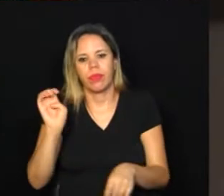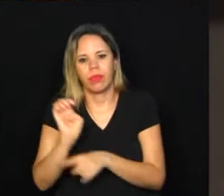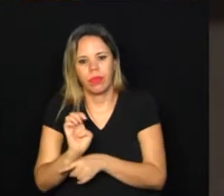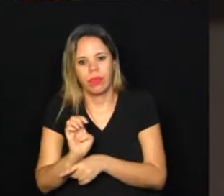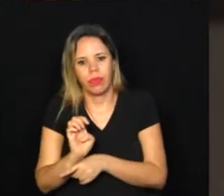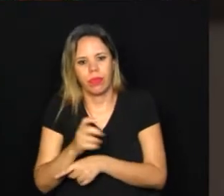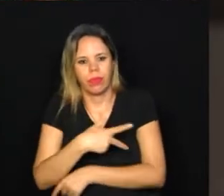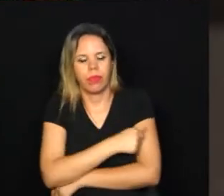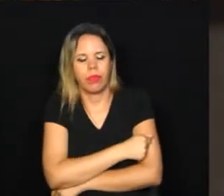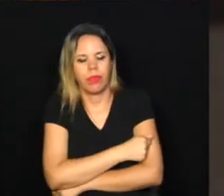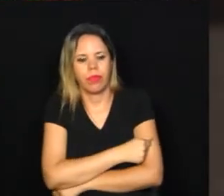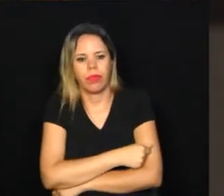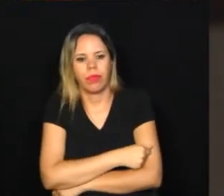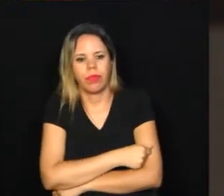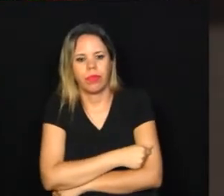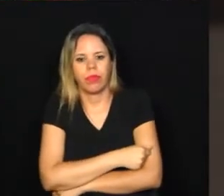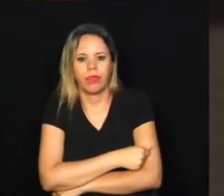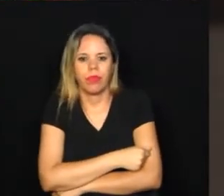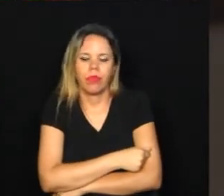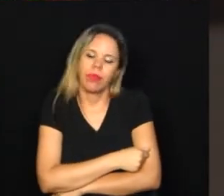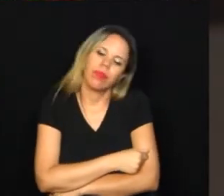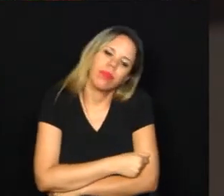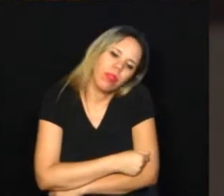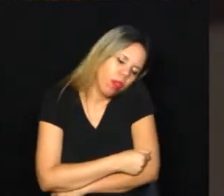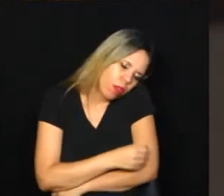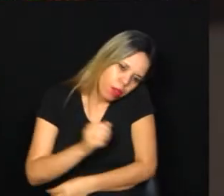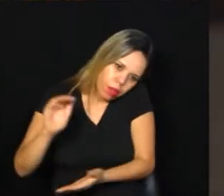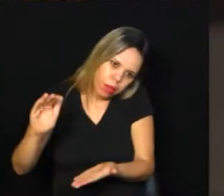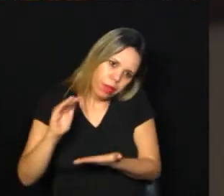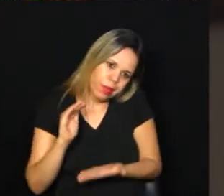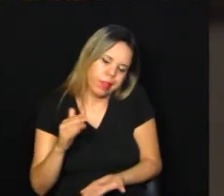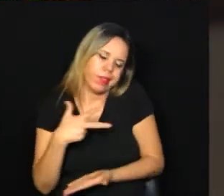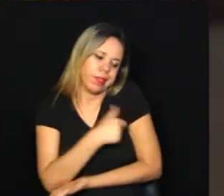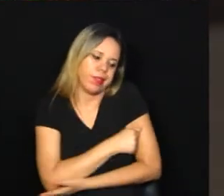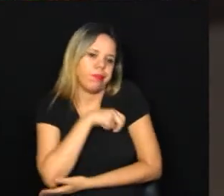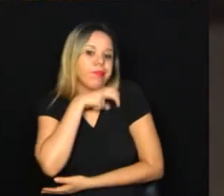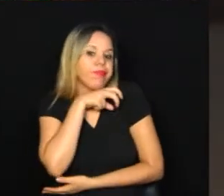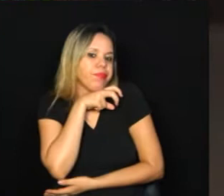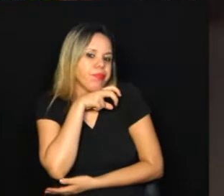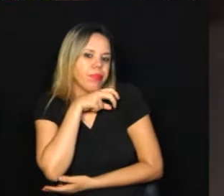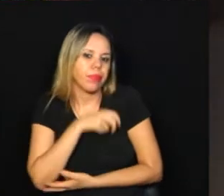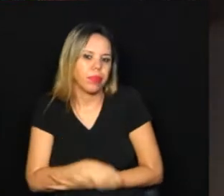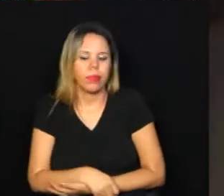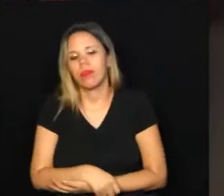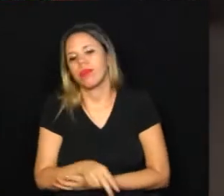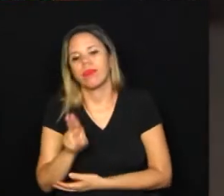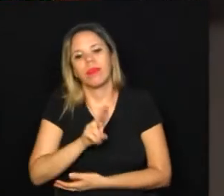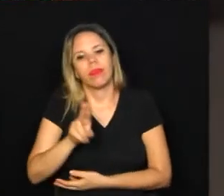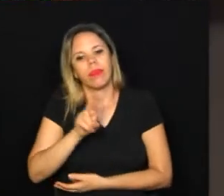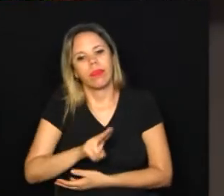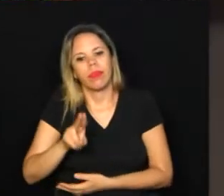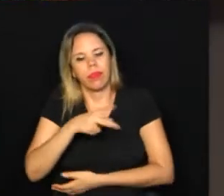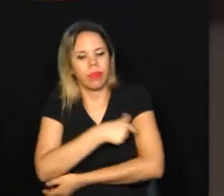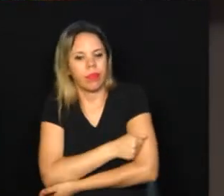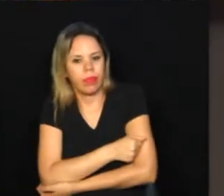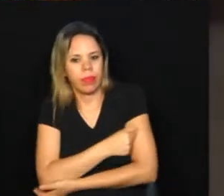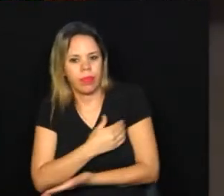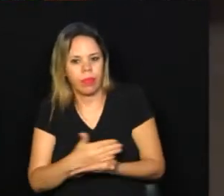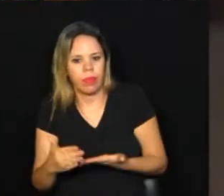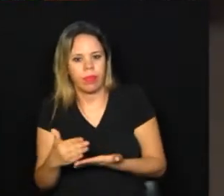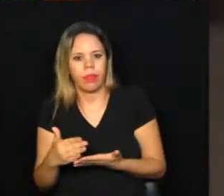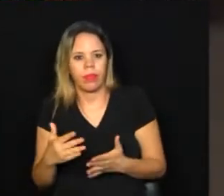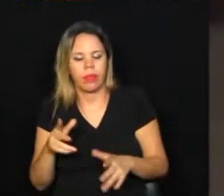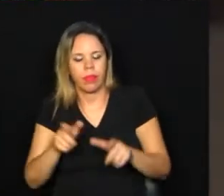de imunização. Esse lote de vacinas do Butantan será utilizado para vacinação inicialmente